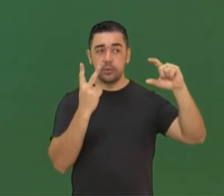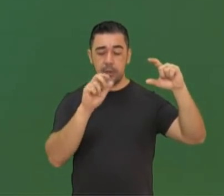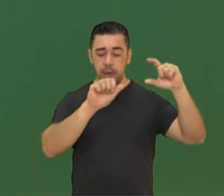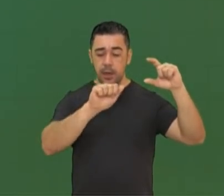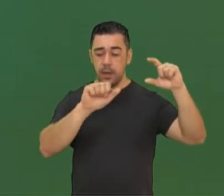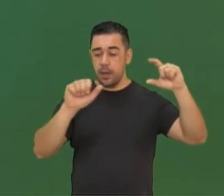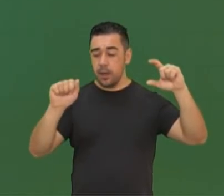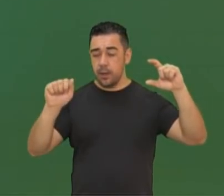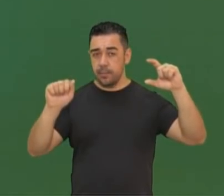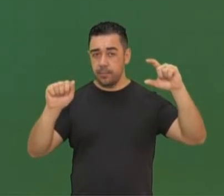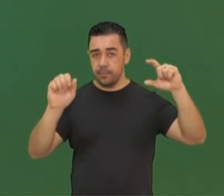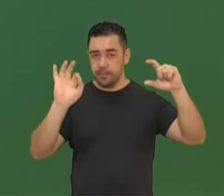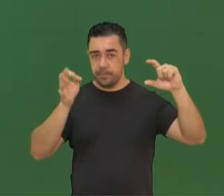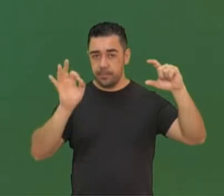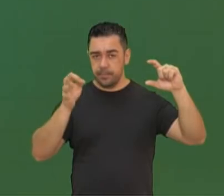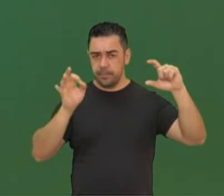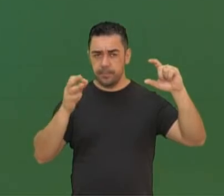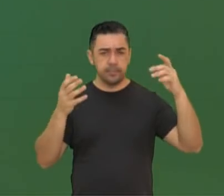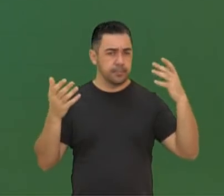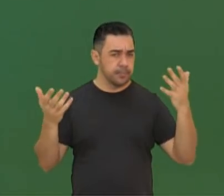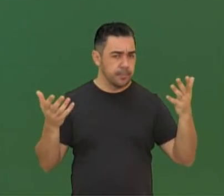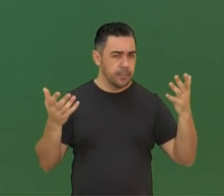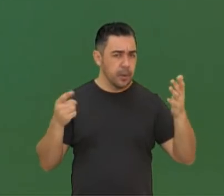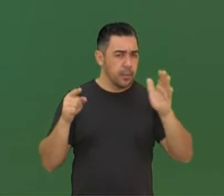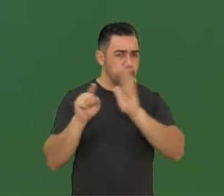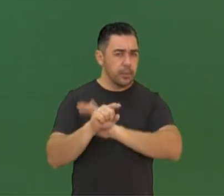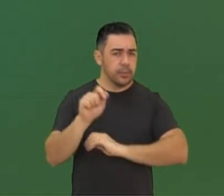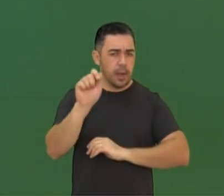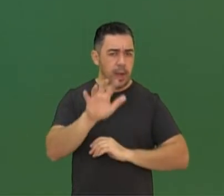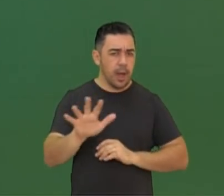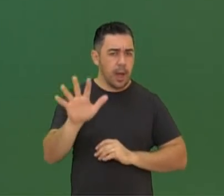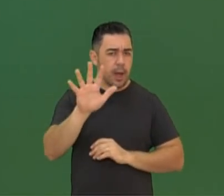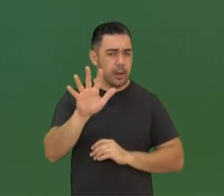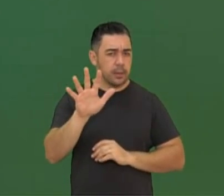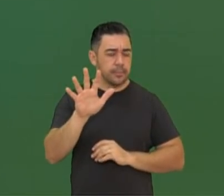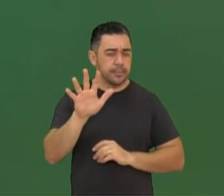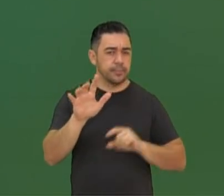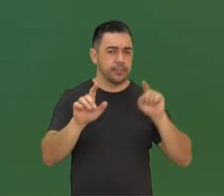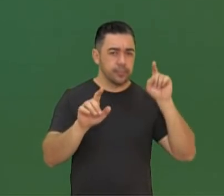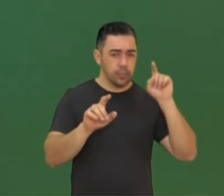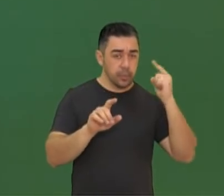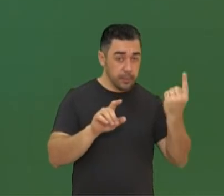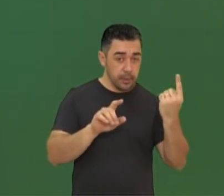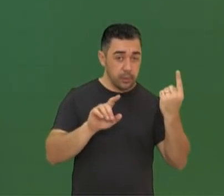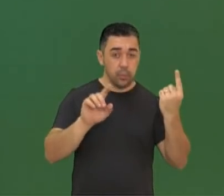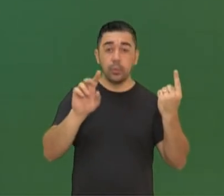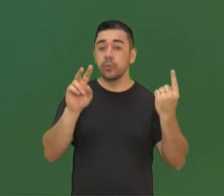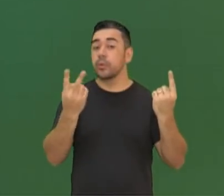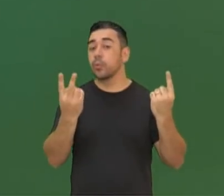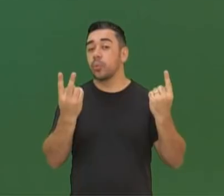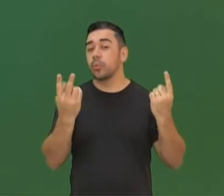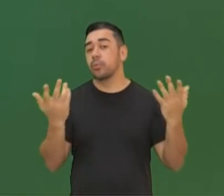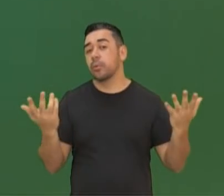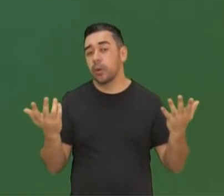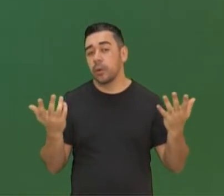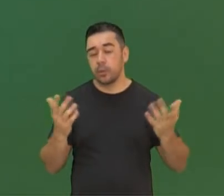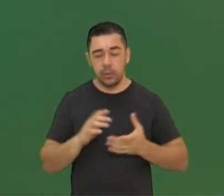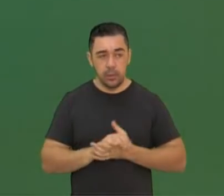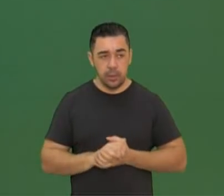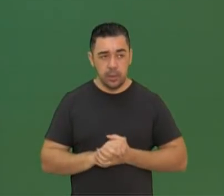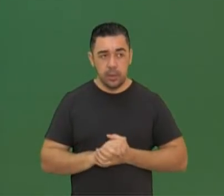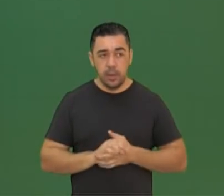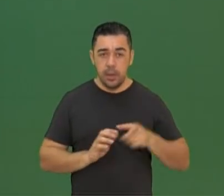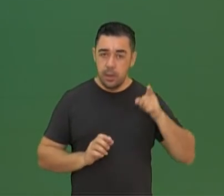inicial. Qual que é a área desse retângulo e qual que é a área desse retângulo? Bom, a área